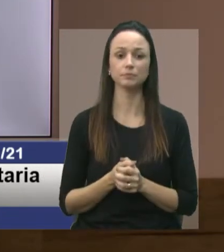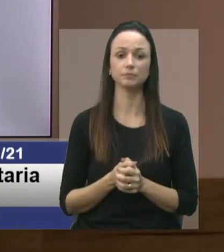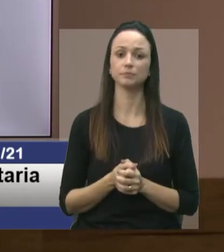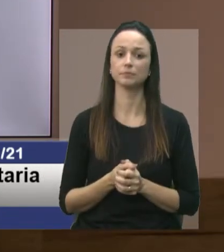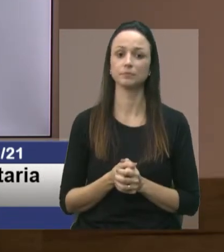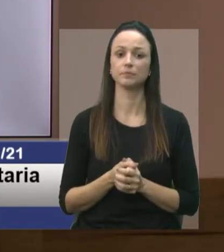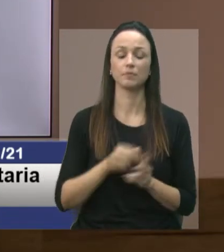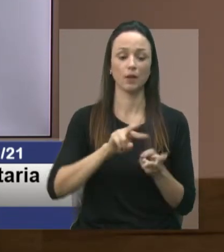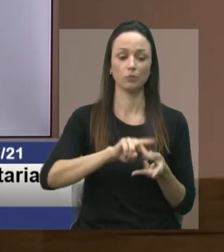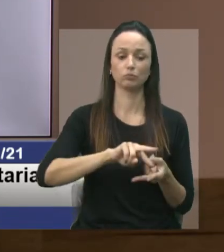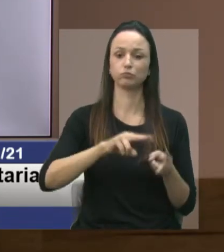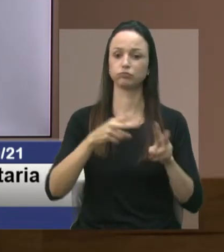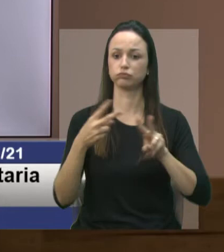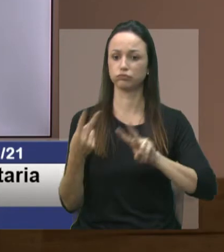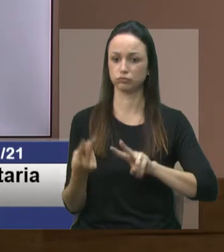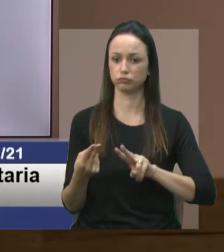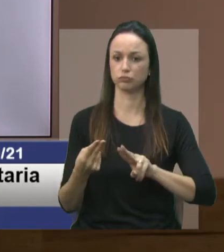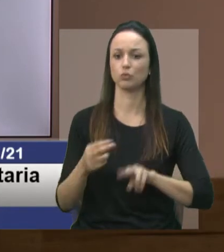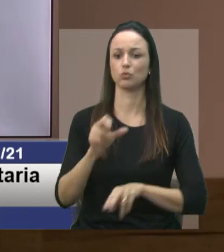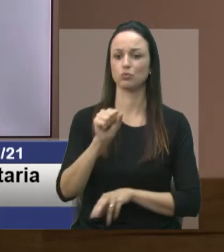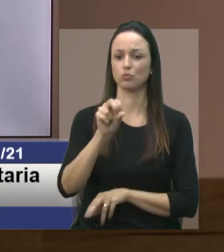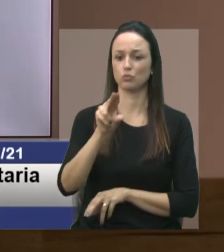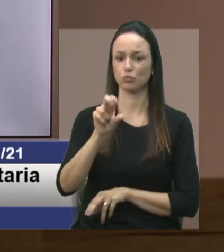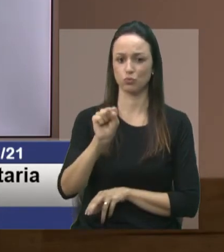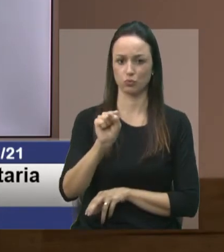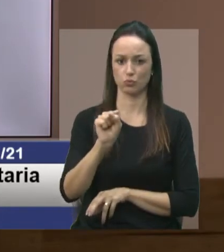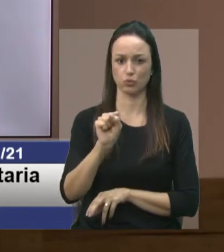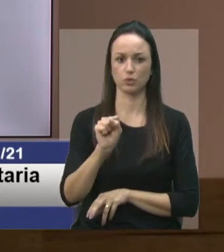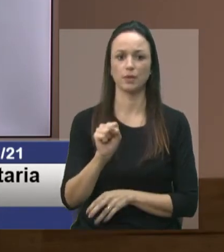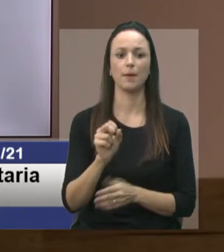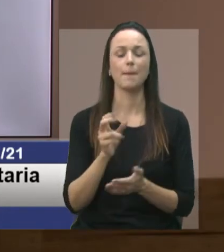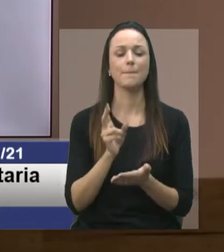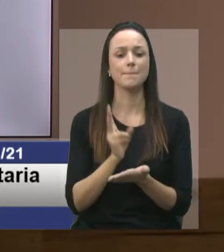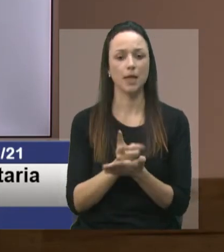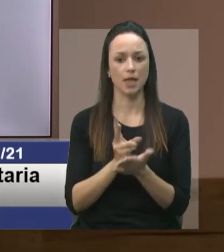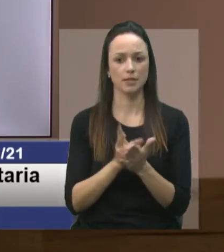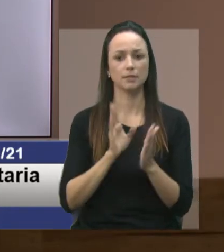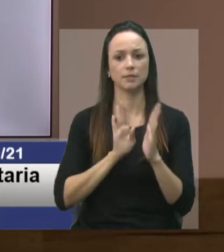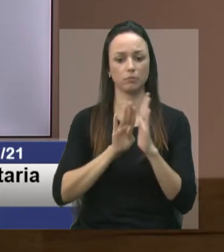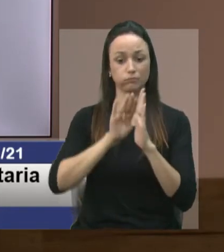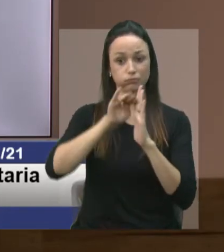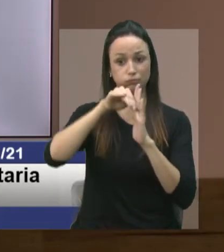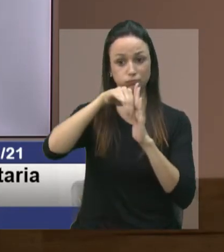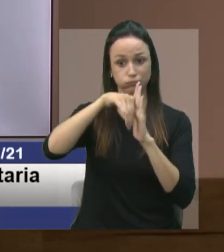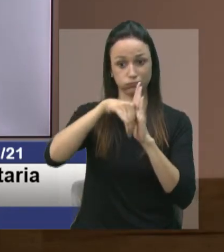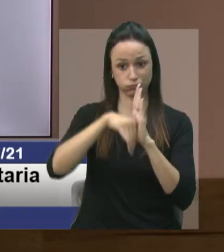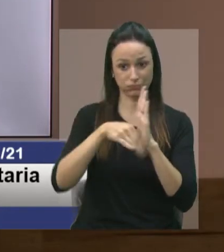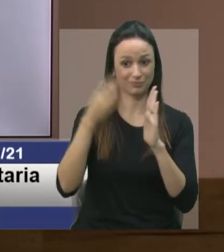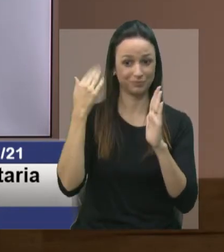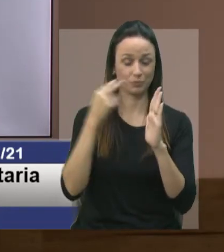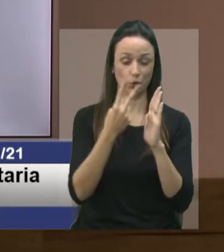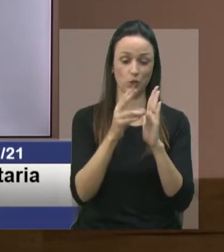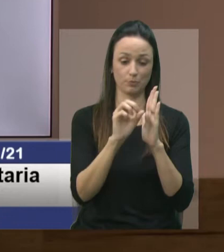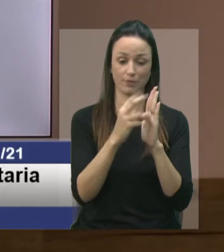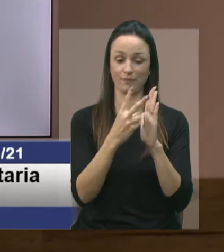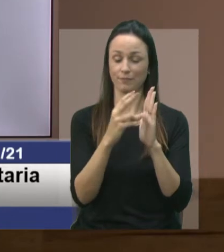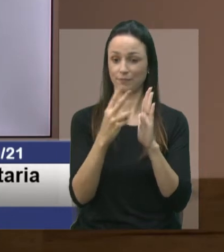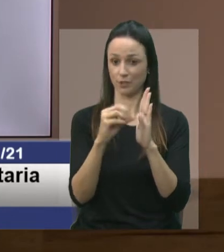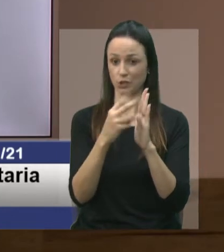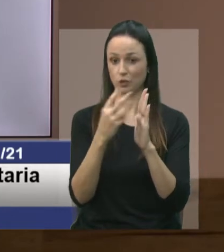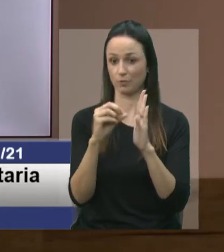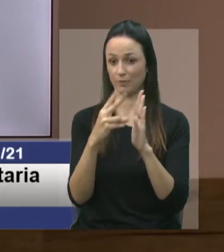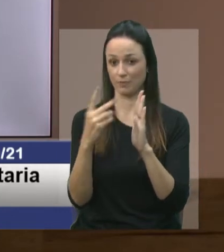as transferências do SUS, que mesmo tendo uma queda grande de 2020, para 2021, ainda